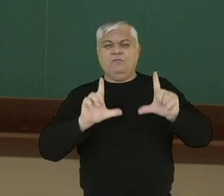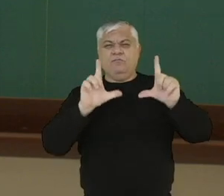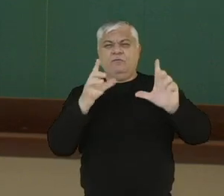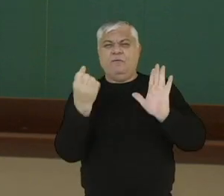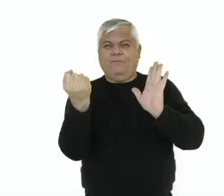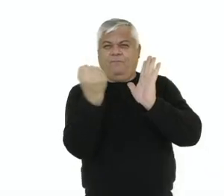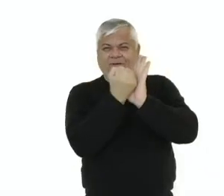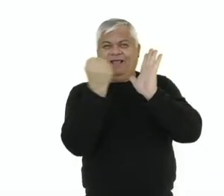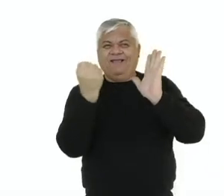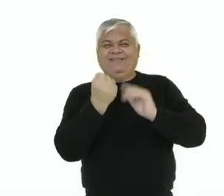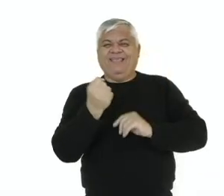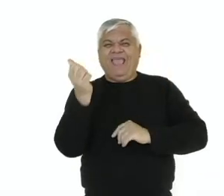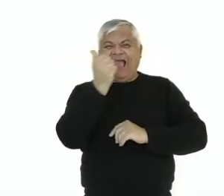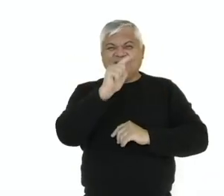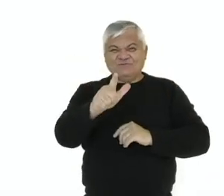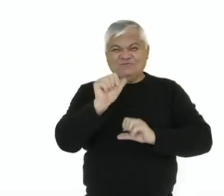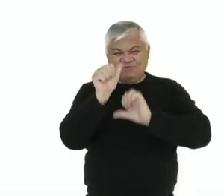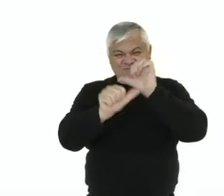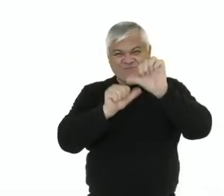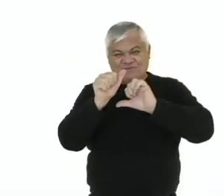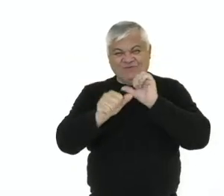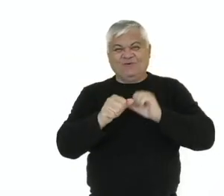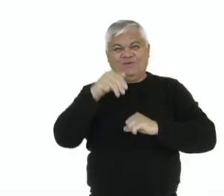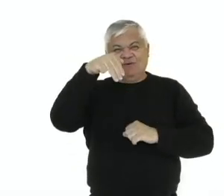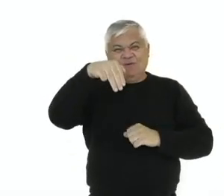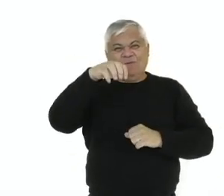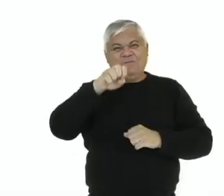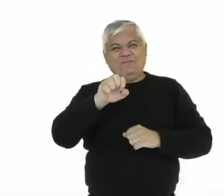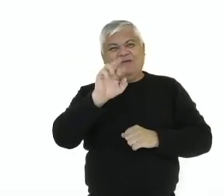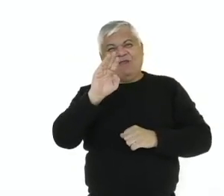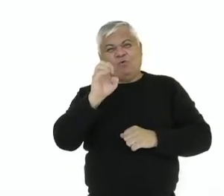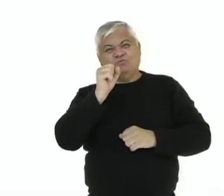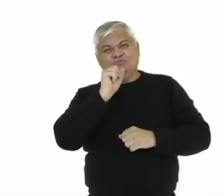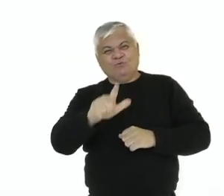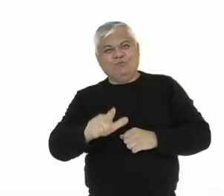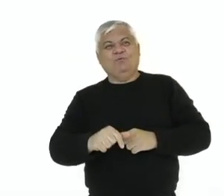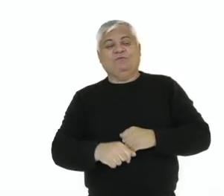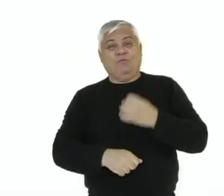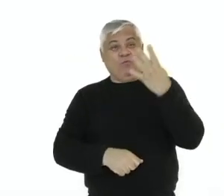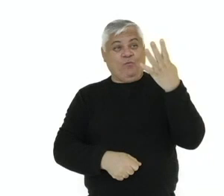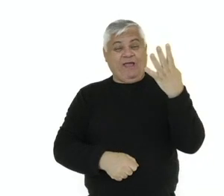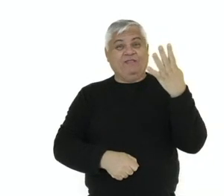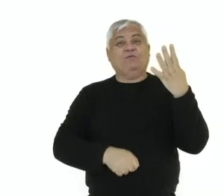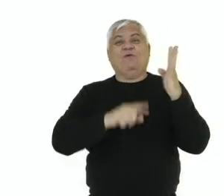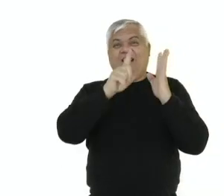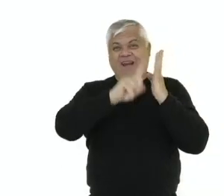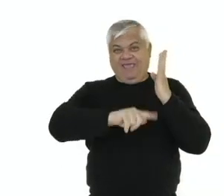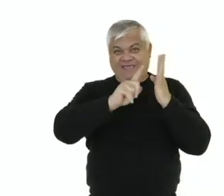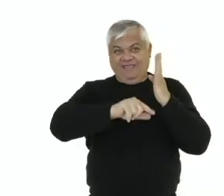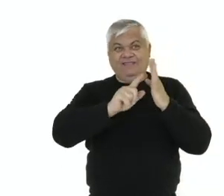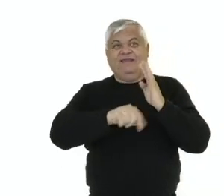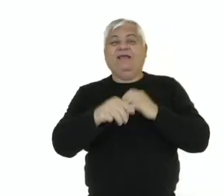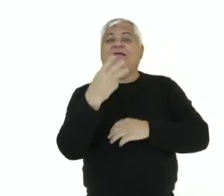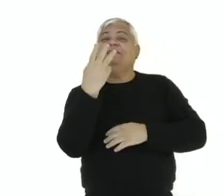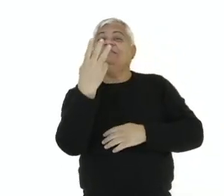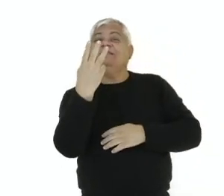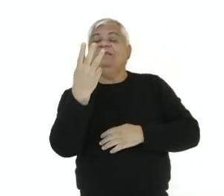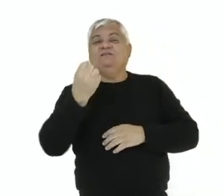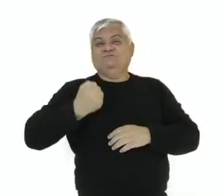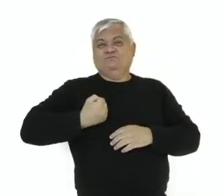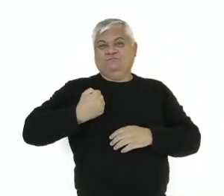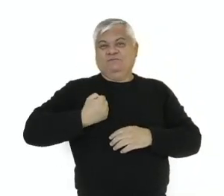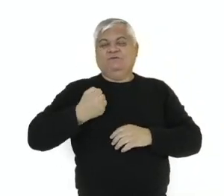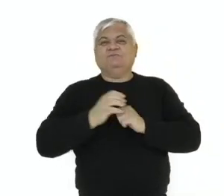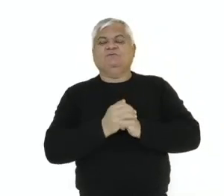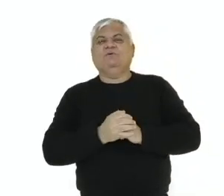modelo Mercosul, composta por 4 letras e 3 algarismos. Determine o número de placas que podem ser